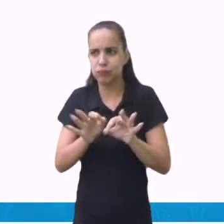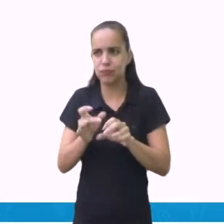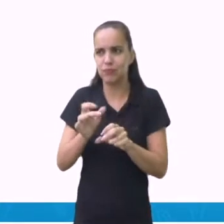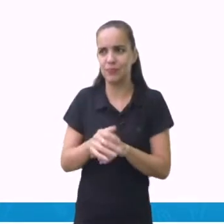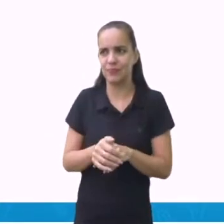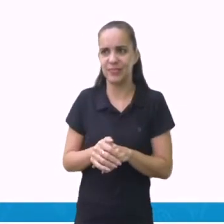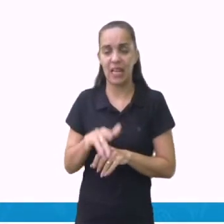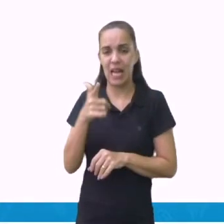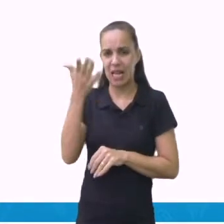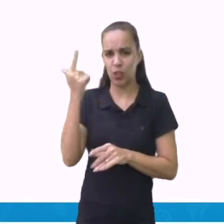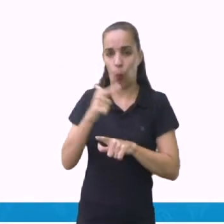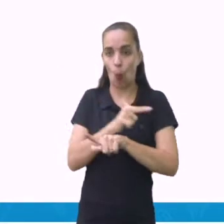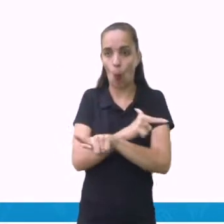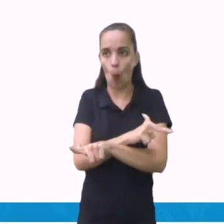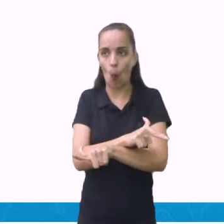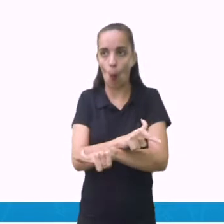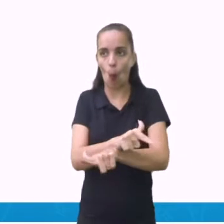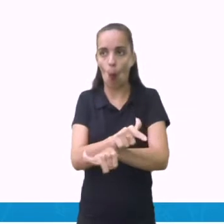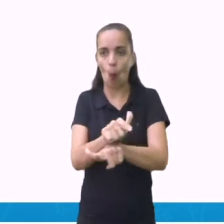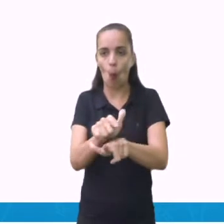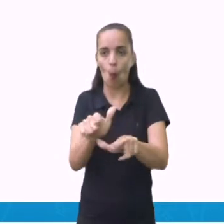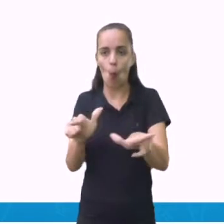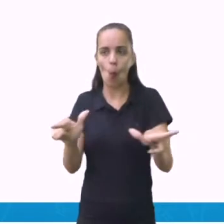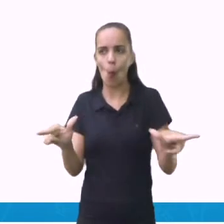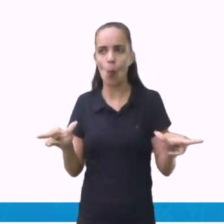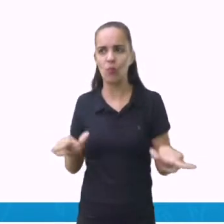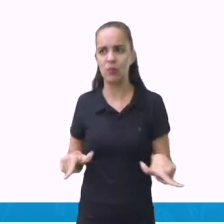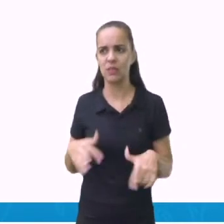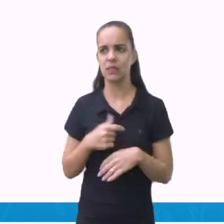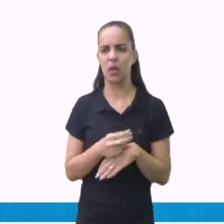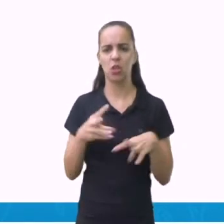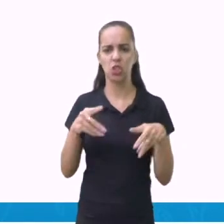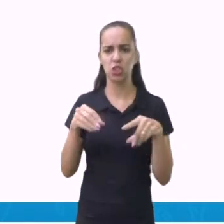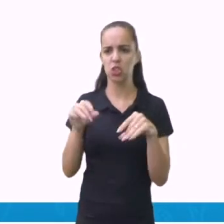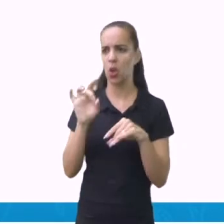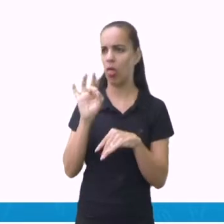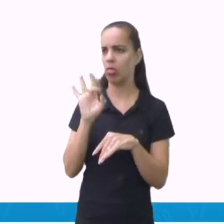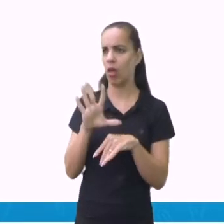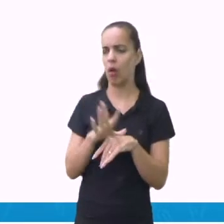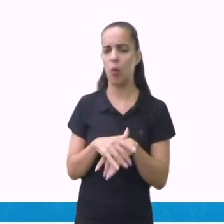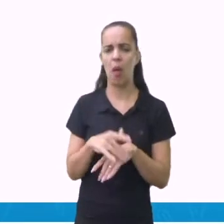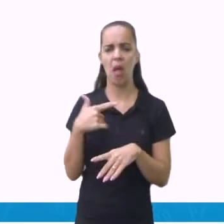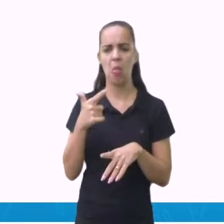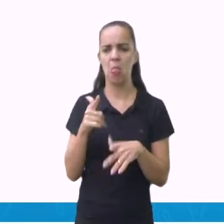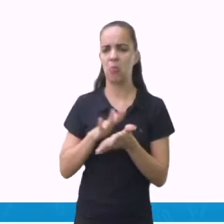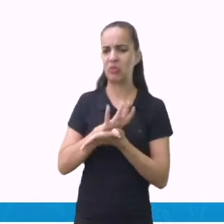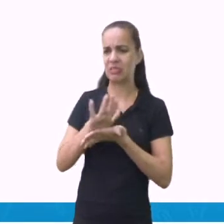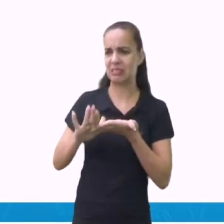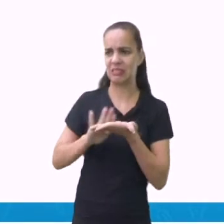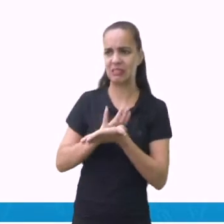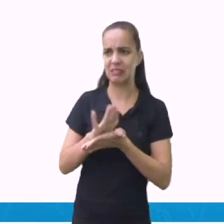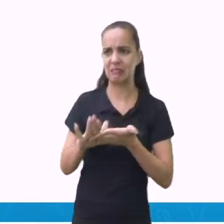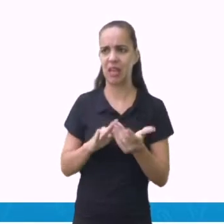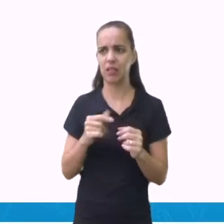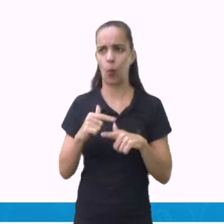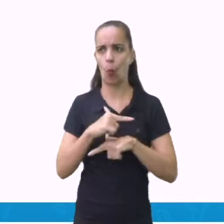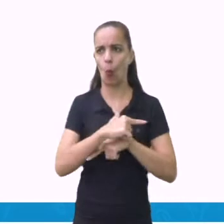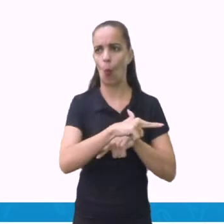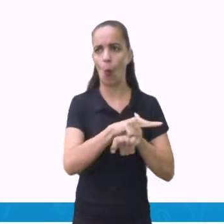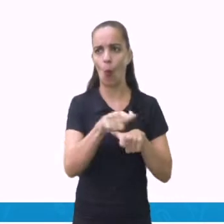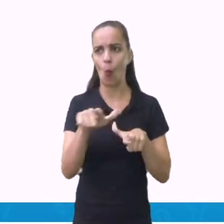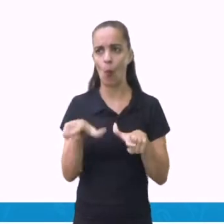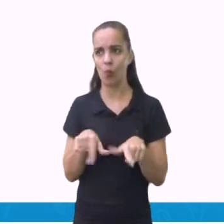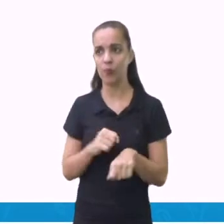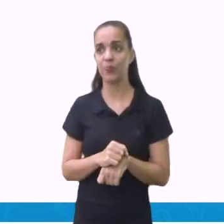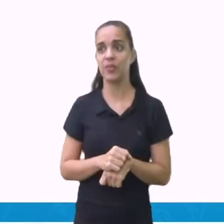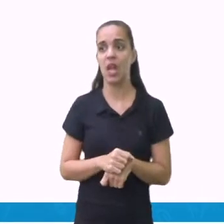existia nada nessas terras. Essas terras onde o Planalto Central, nessa época, quando Brasília